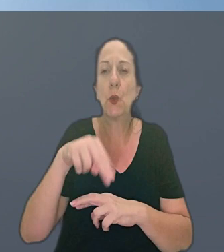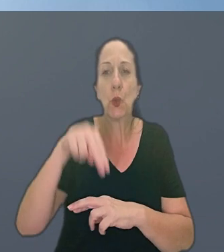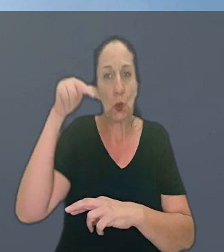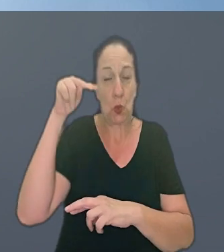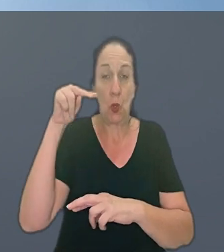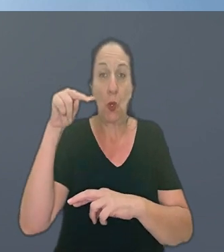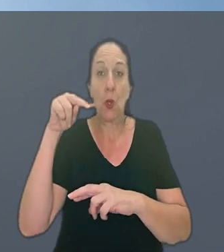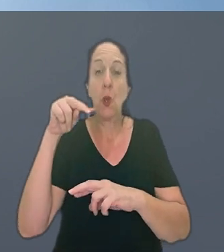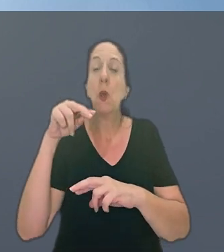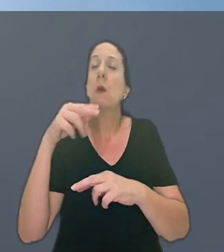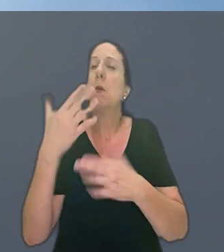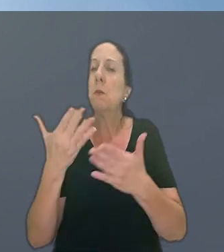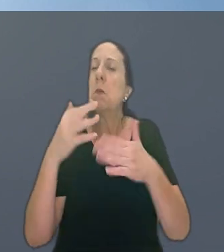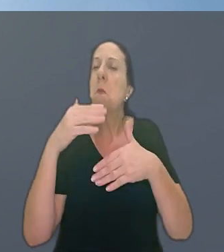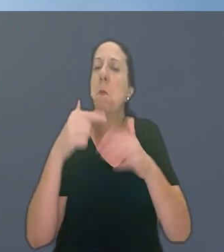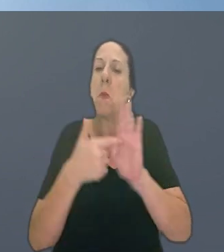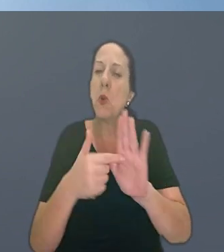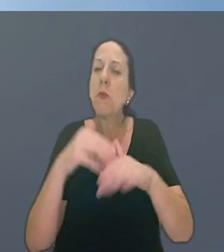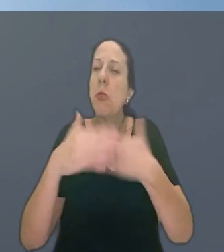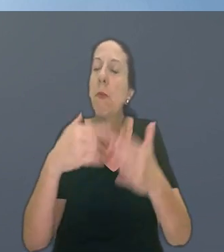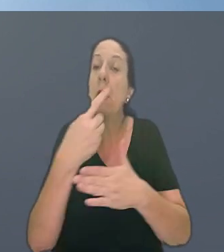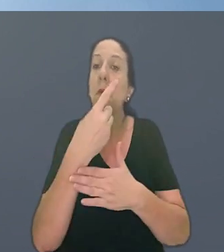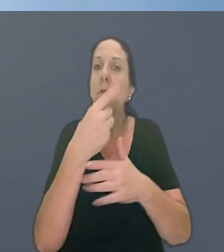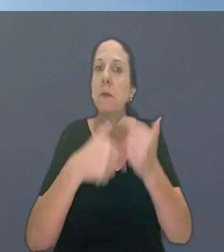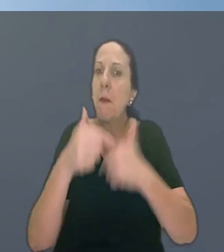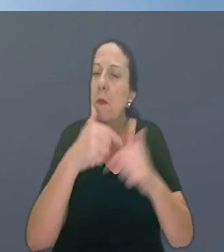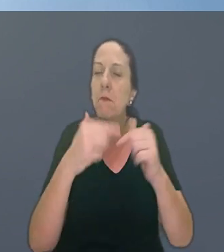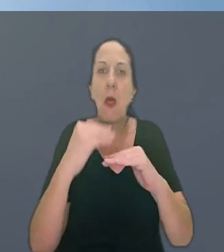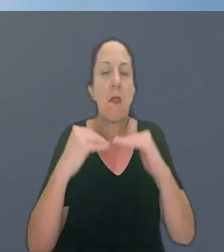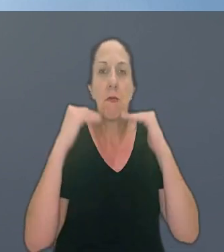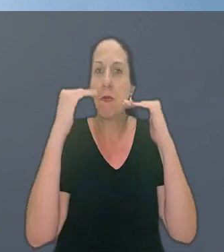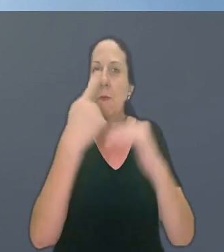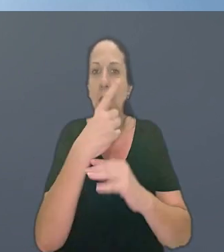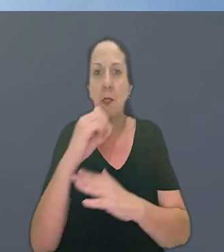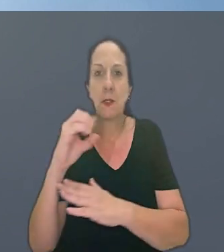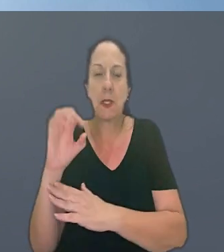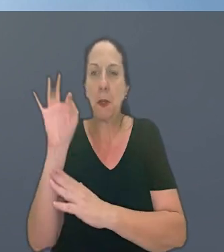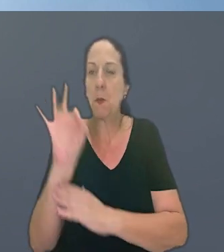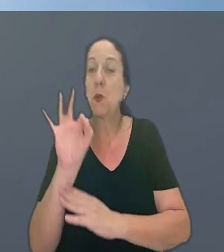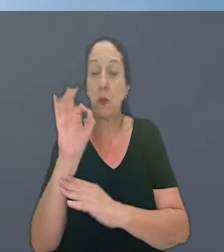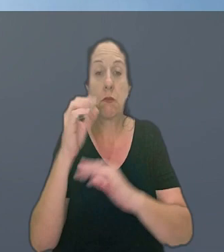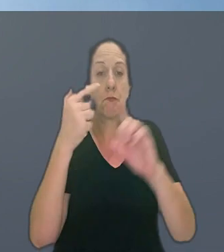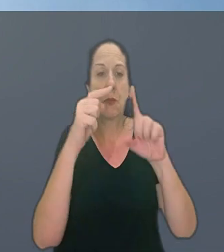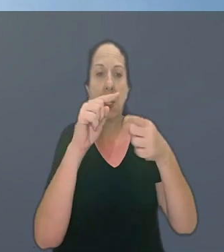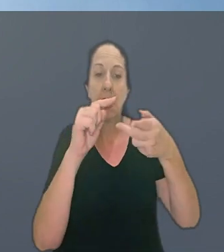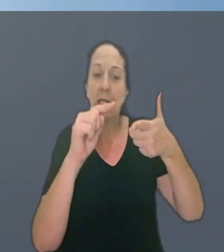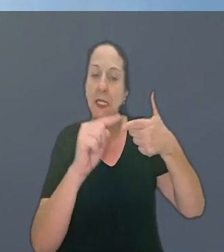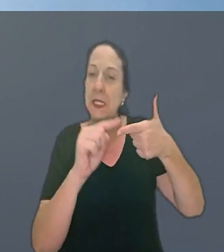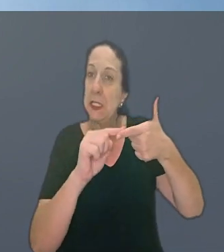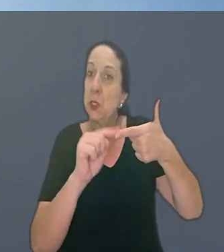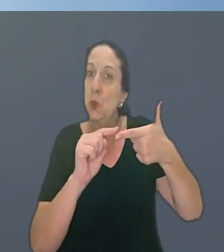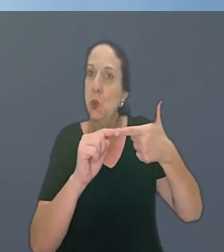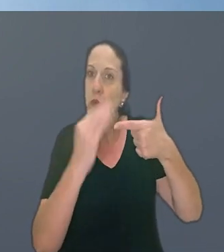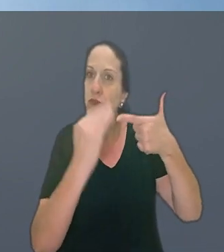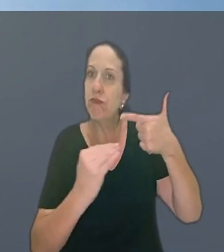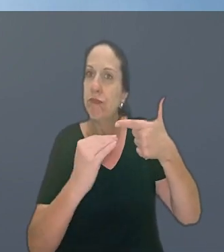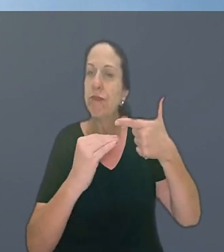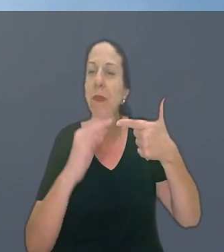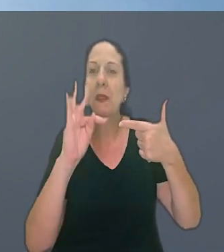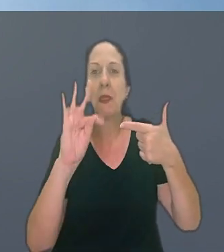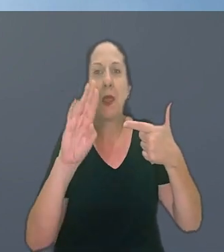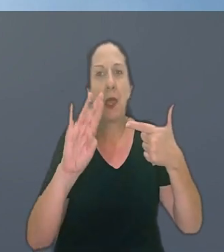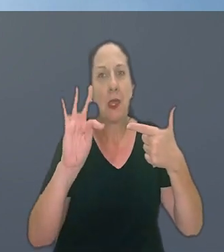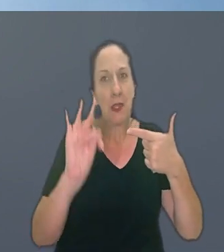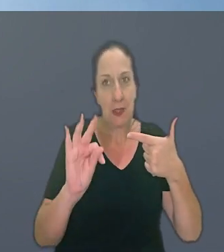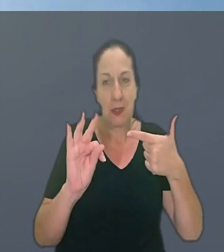da correição apontou o desempenho do regional acima de 100%, correspondente à segunda posição no ranking de produtividade dos TRTs